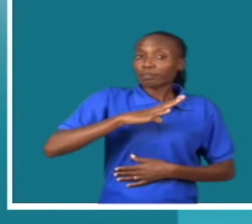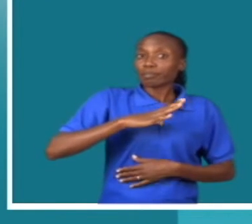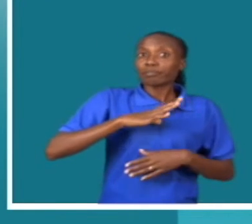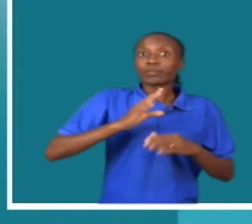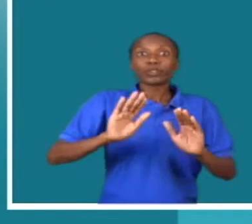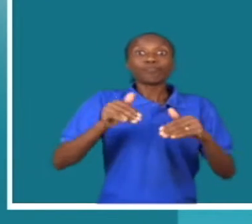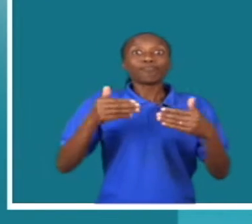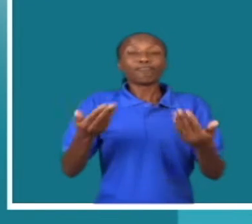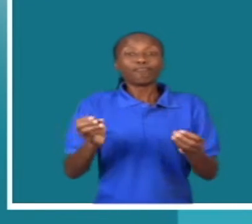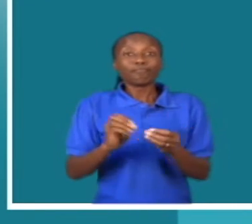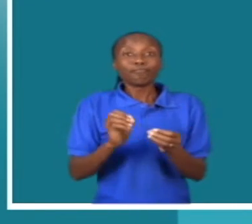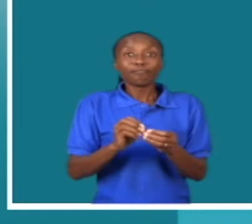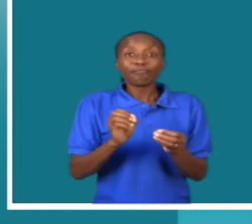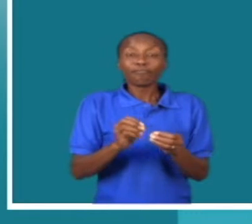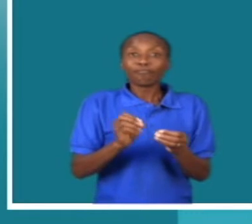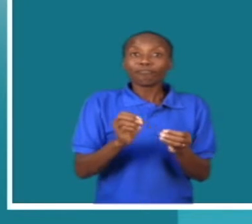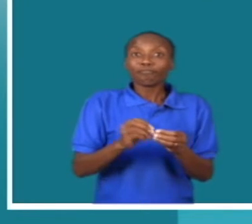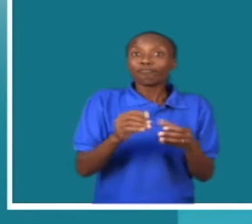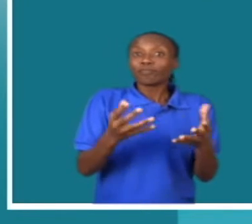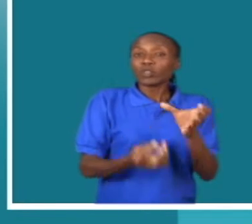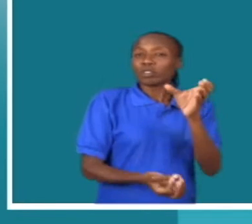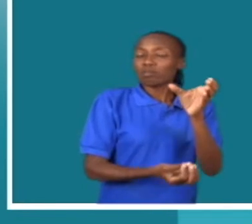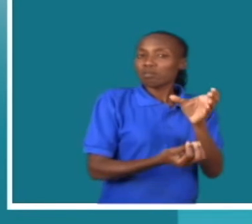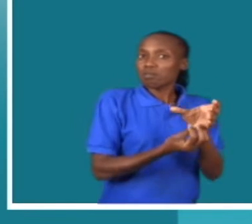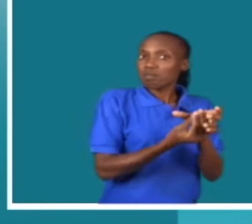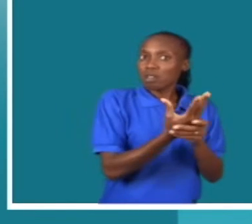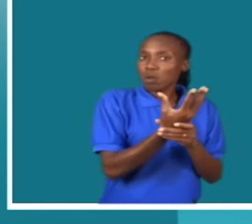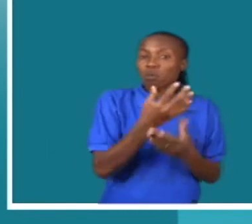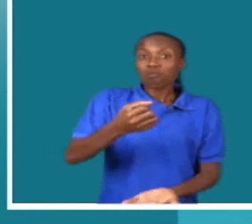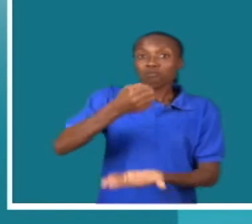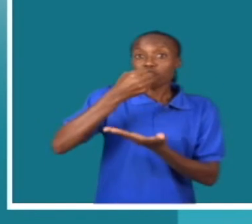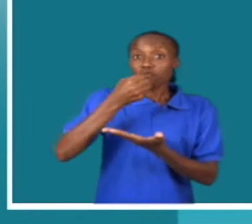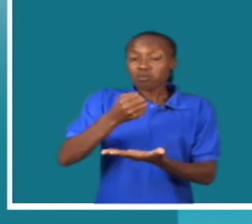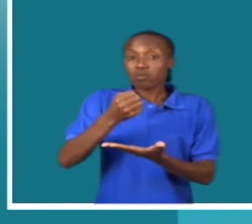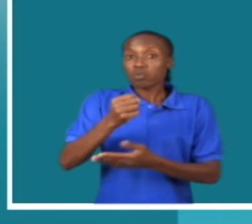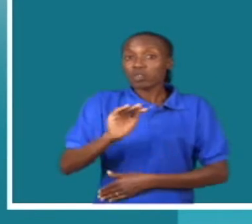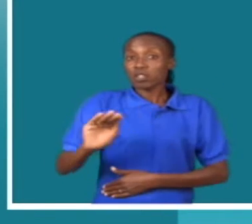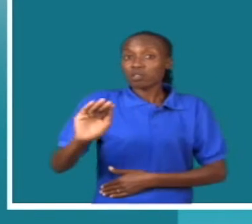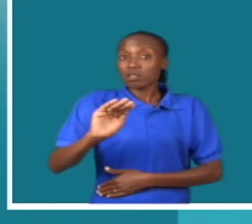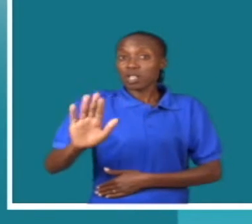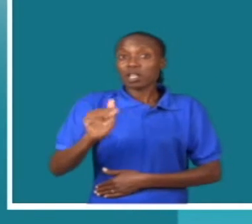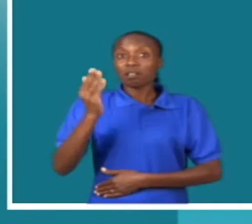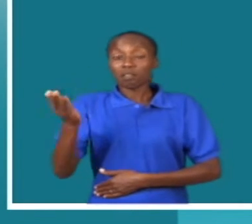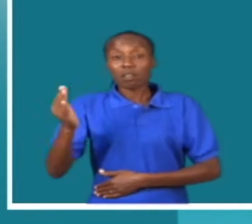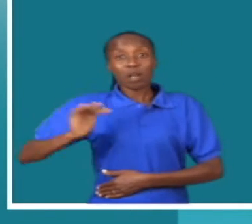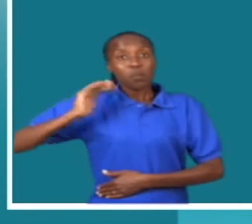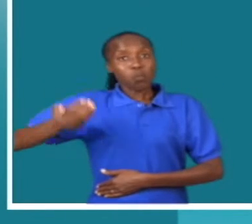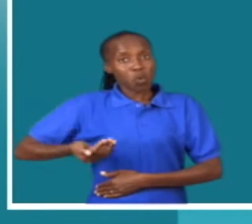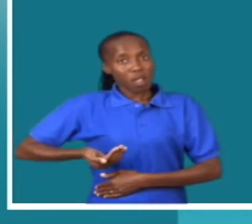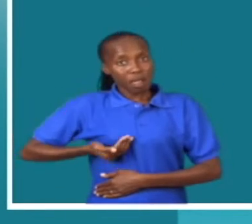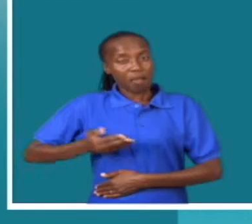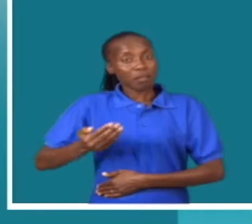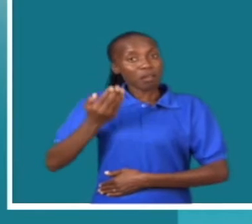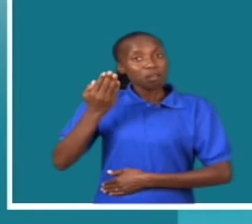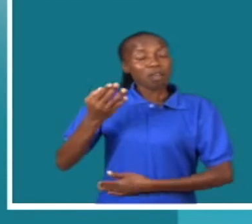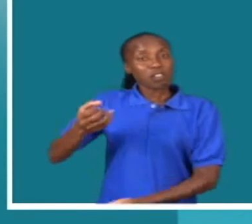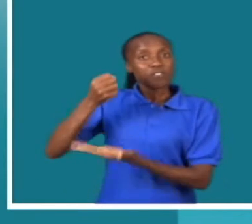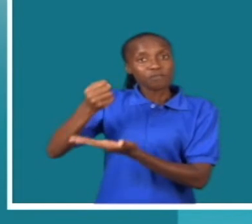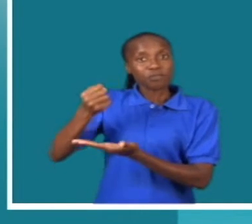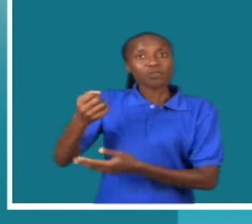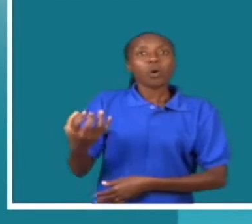a criação de um fundo social da mulher. Este fundo é este que